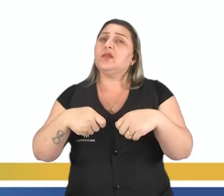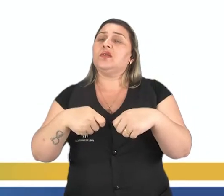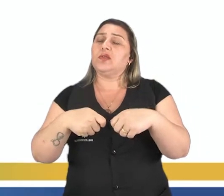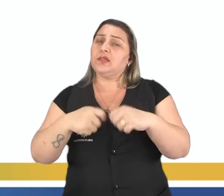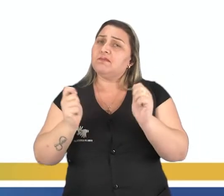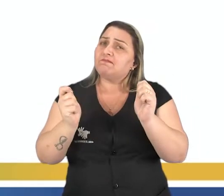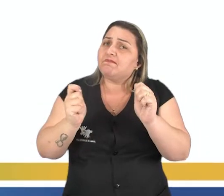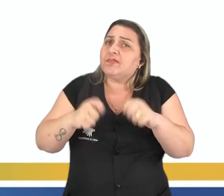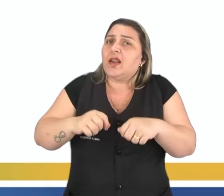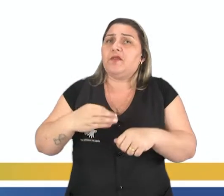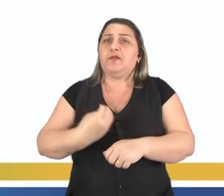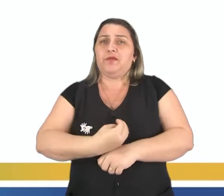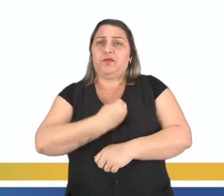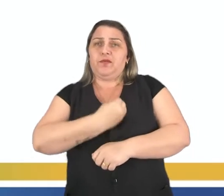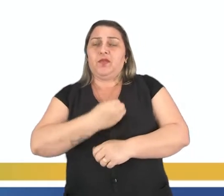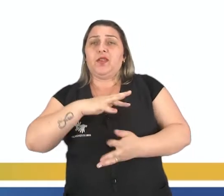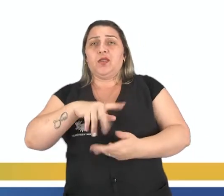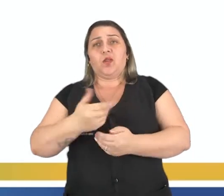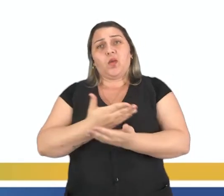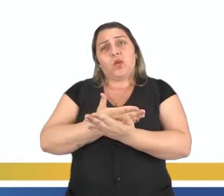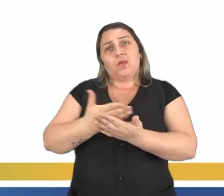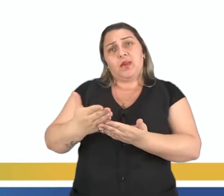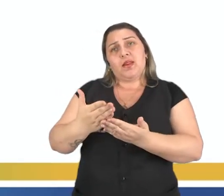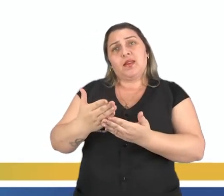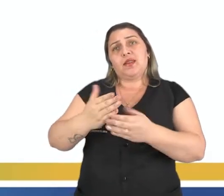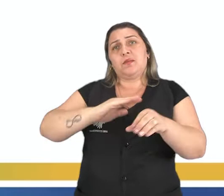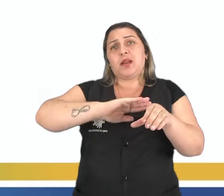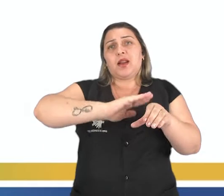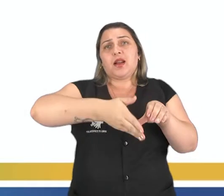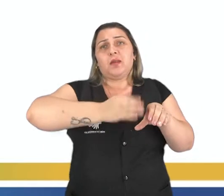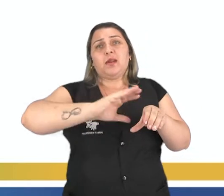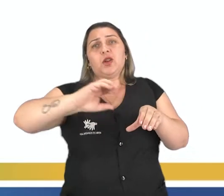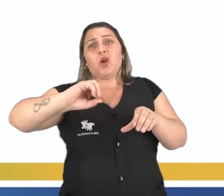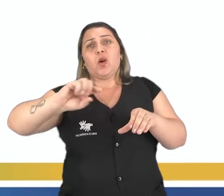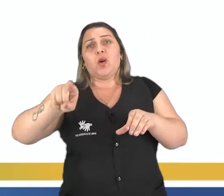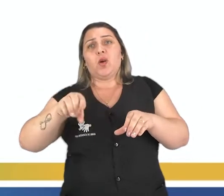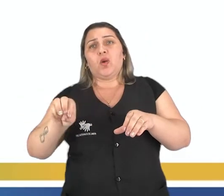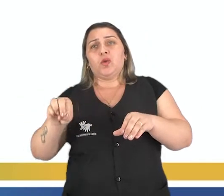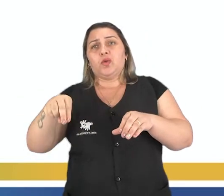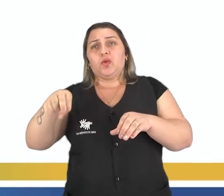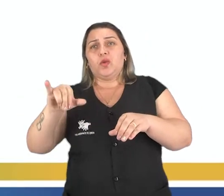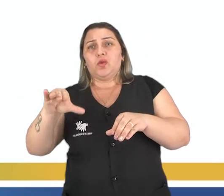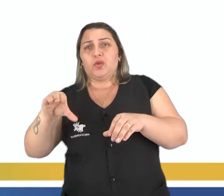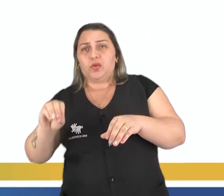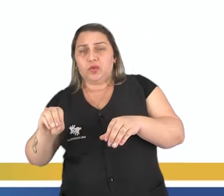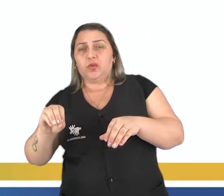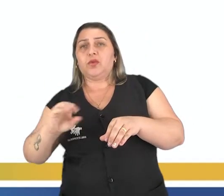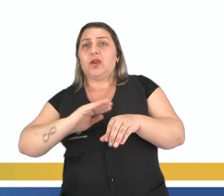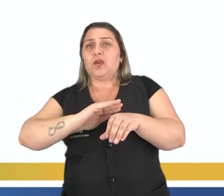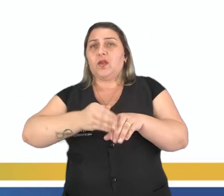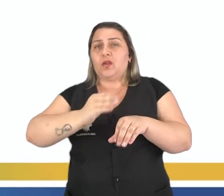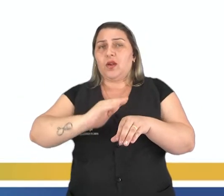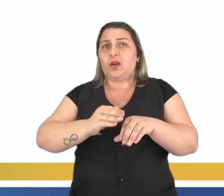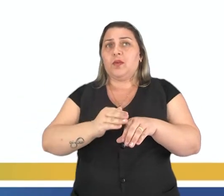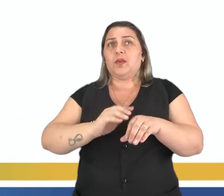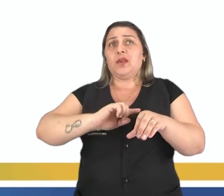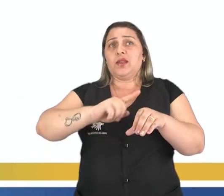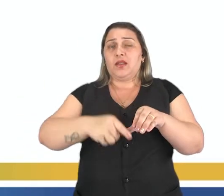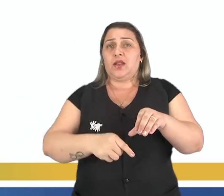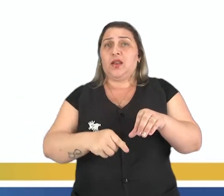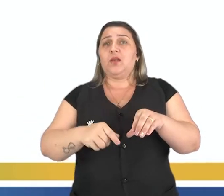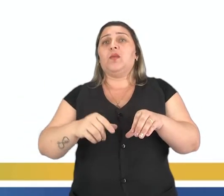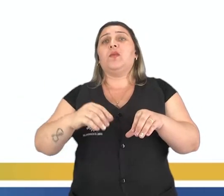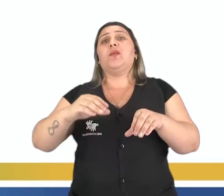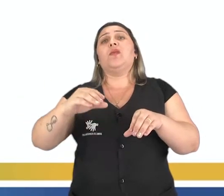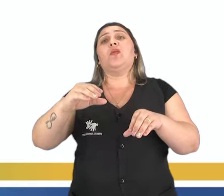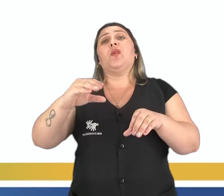que permitem a vida na Terra. Começando pela camada de ozônio. A camada de ozônio é uma camada composta por um gás,